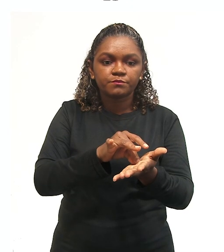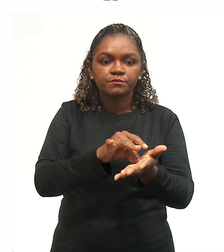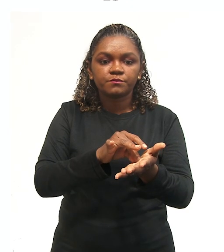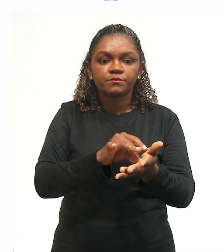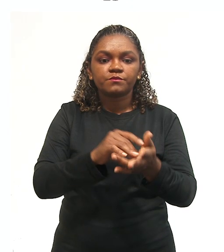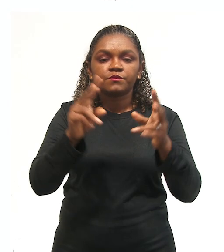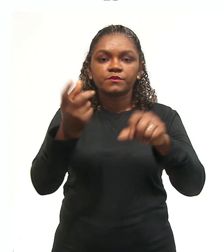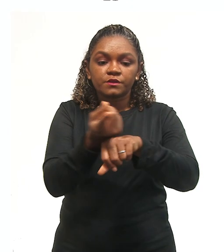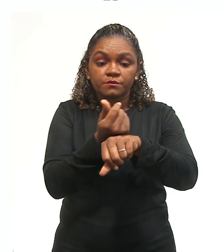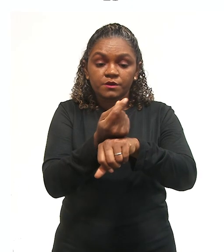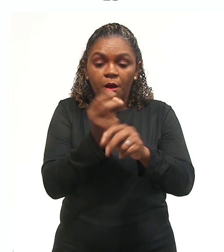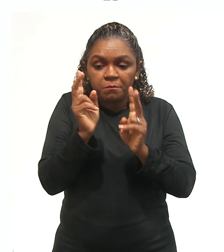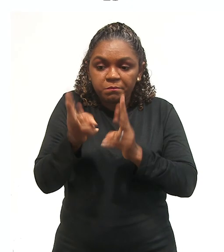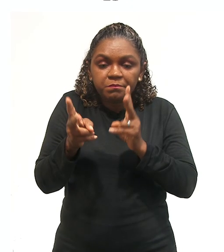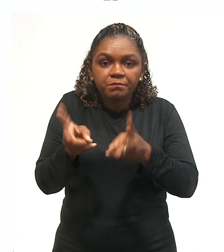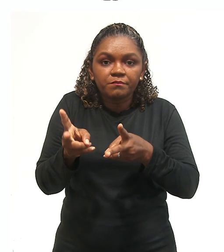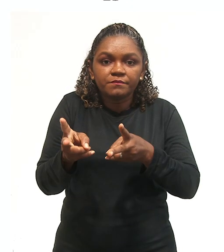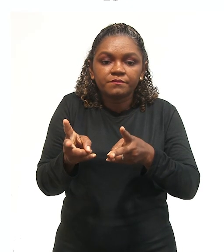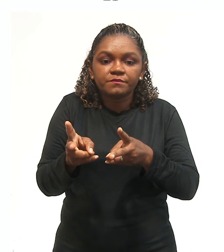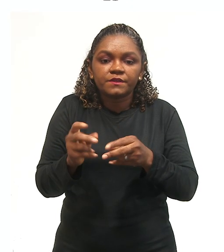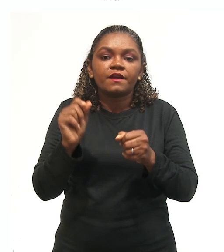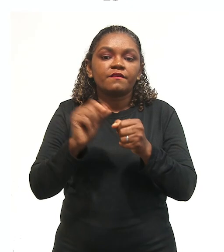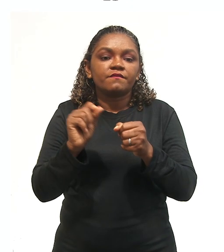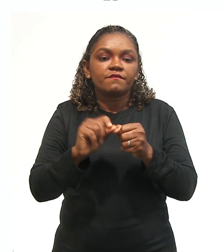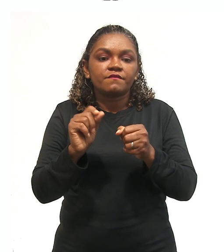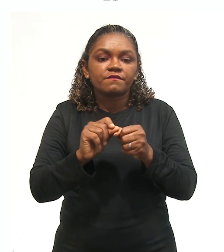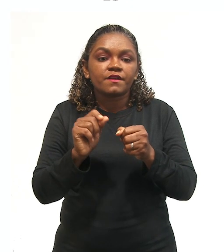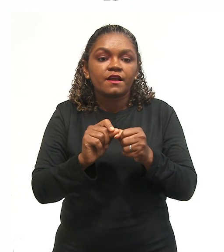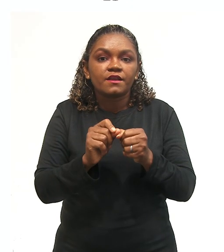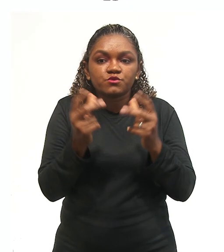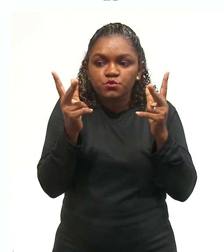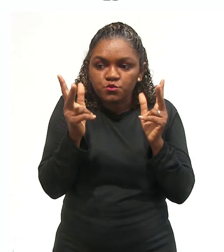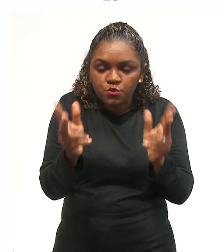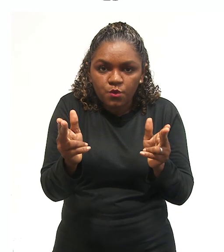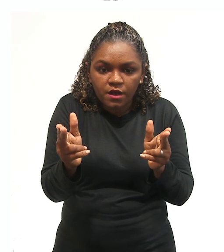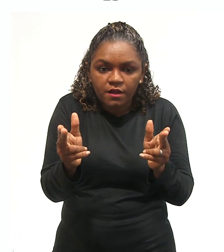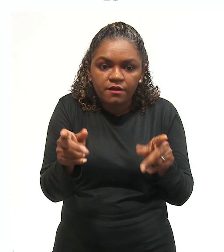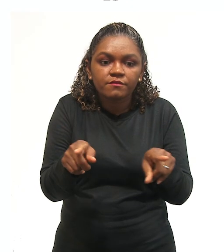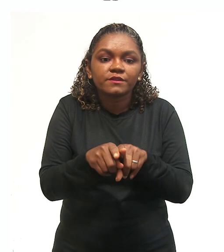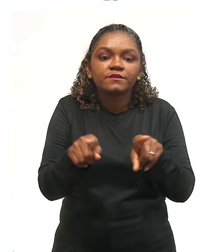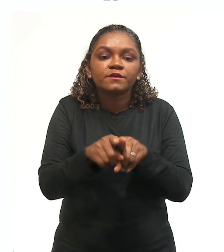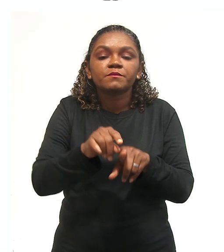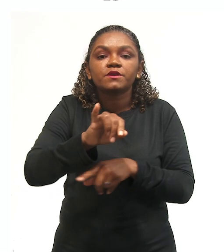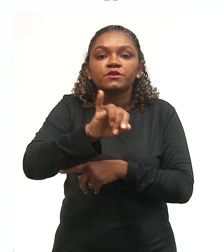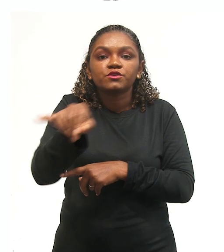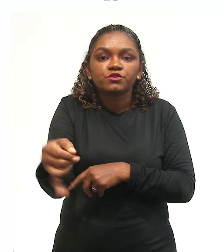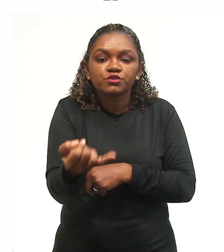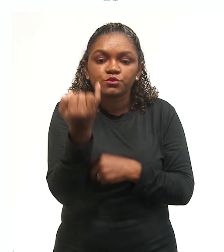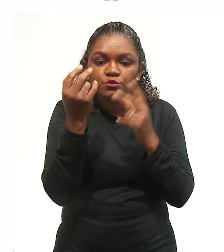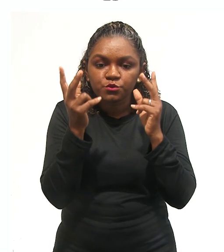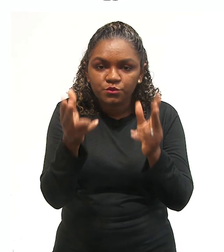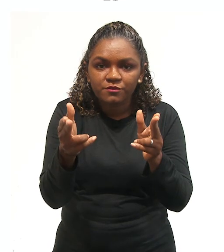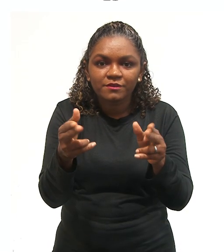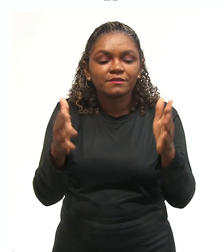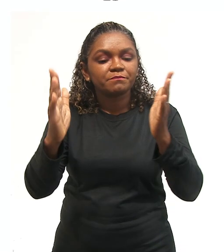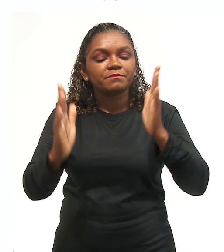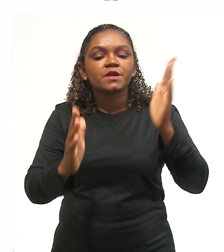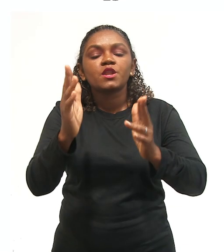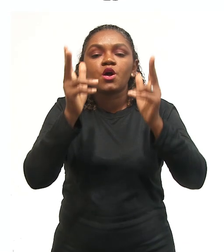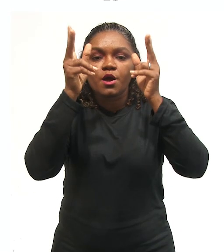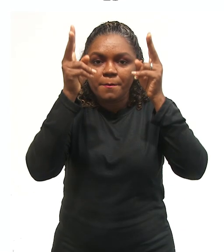aplicadas sobre capitais iguais. Elas produzem montantes iguais, em